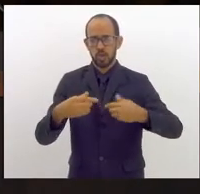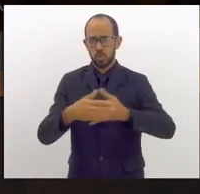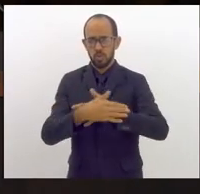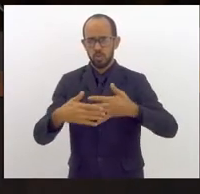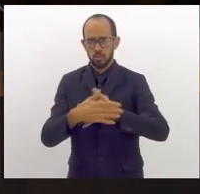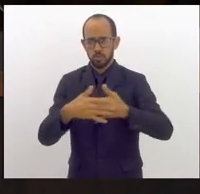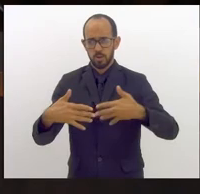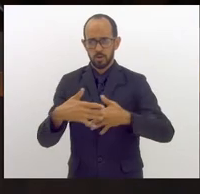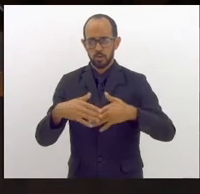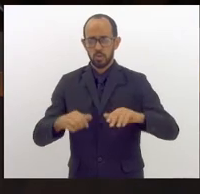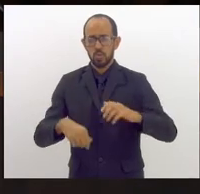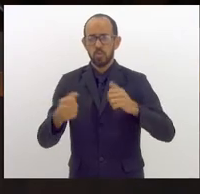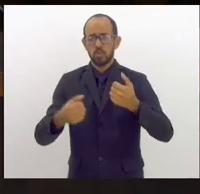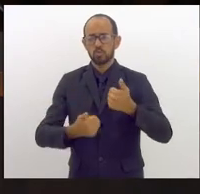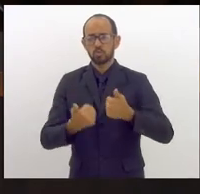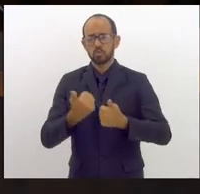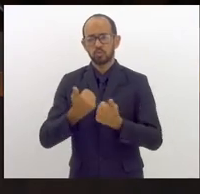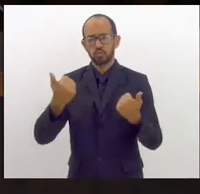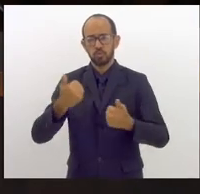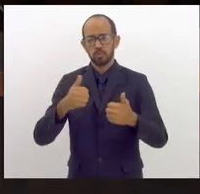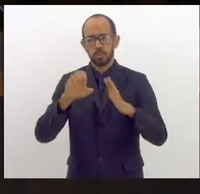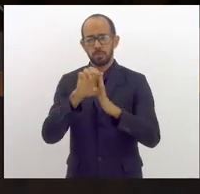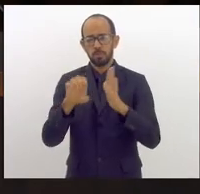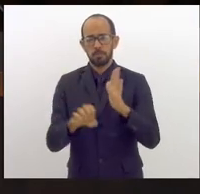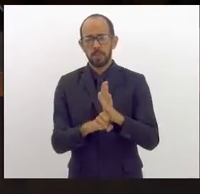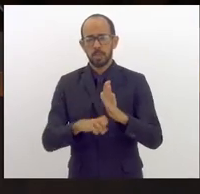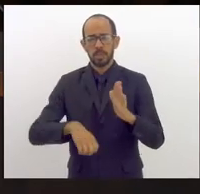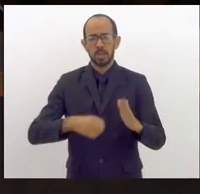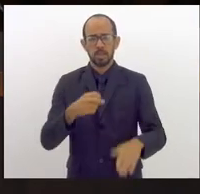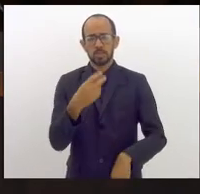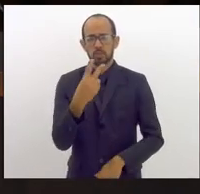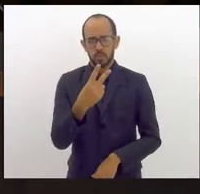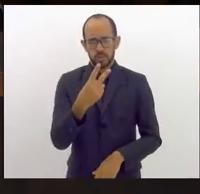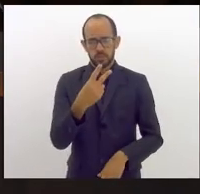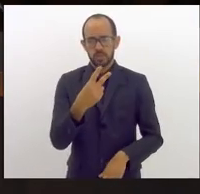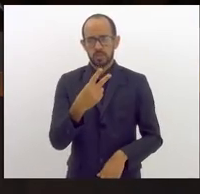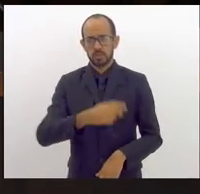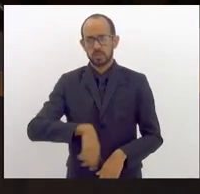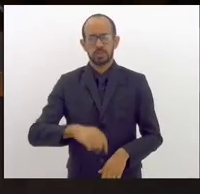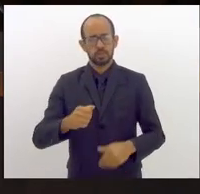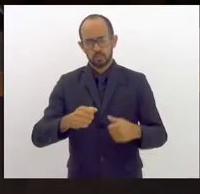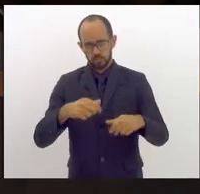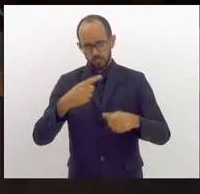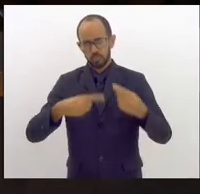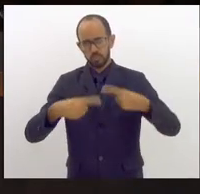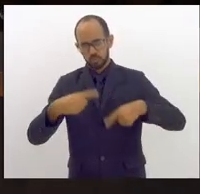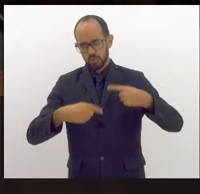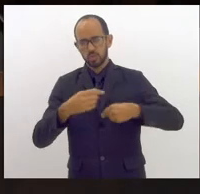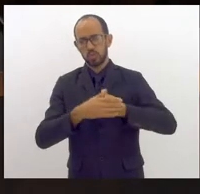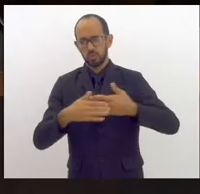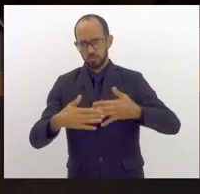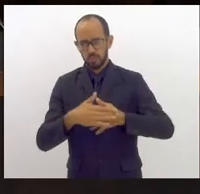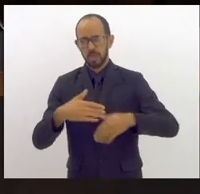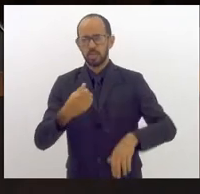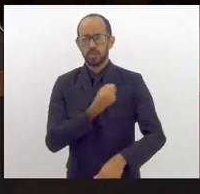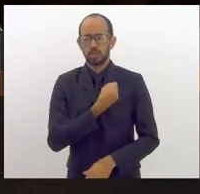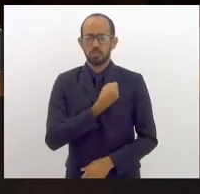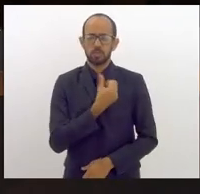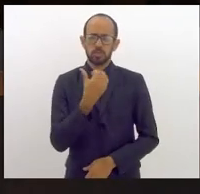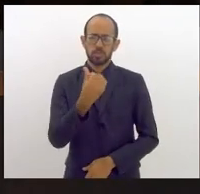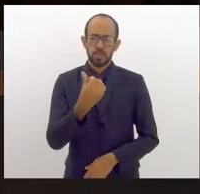aglutimativa as emendas 2 da comissão de político Urbana e número 6 de plenário